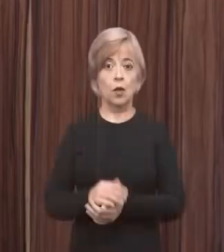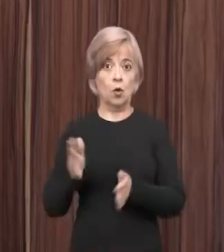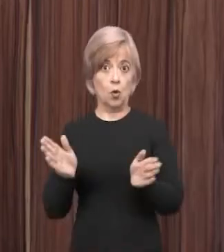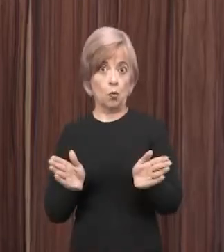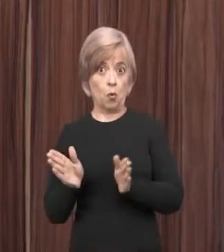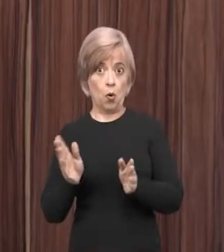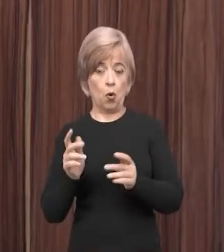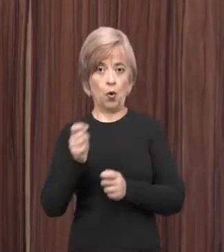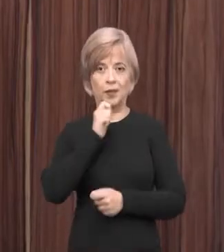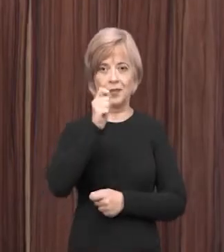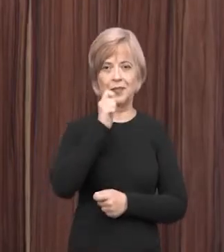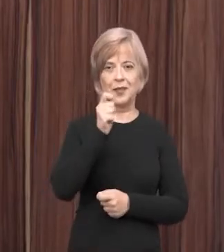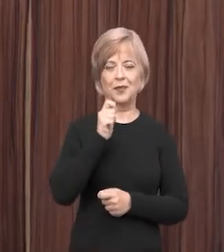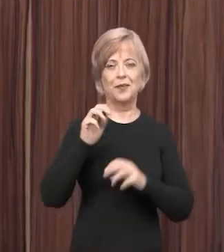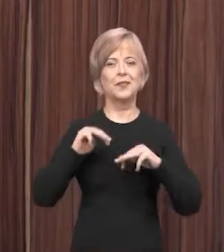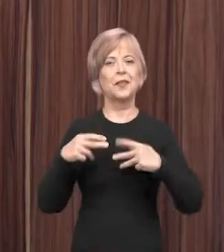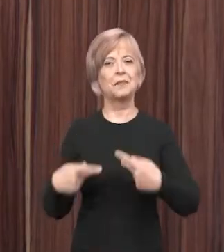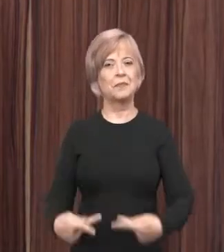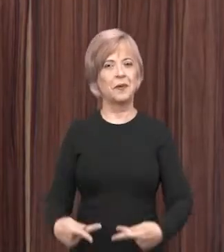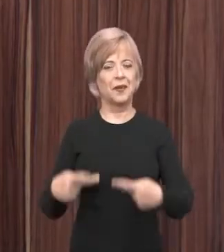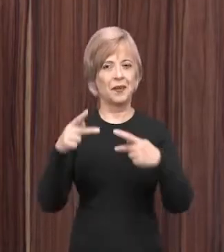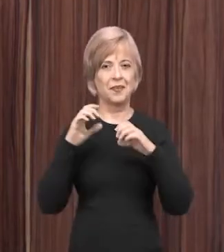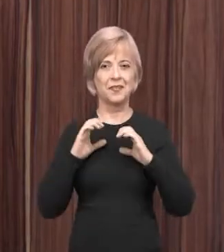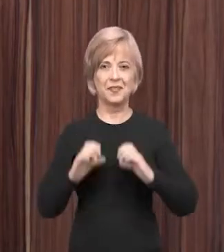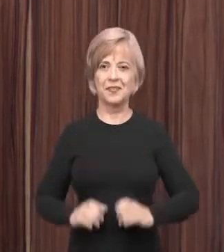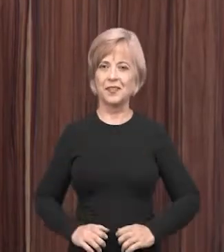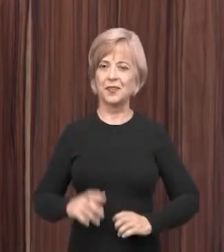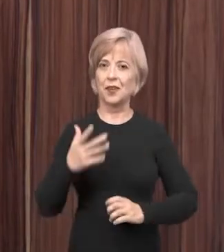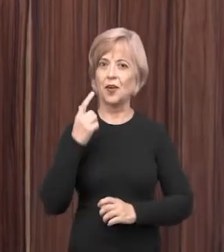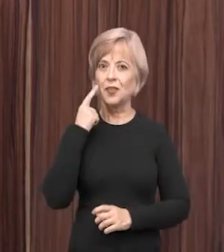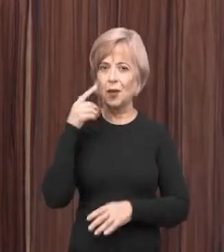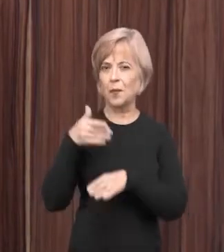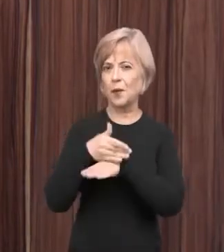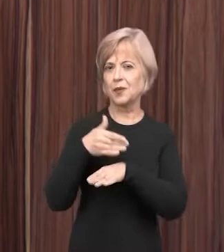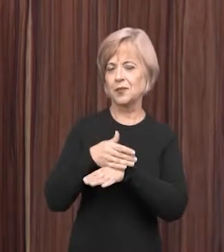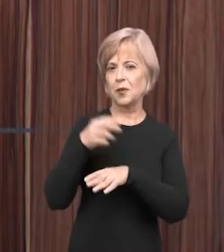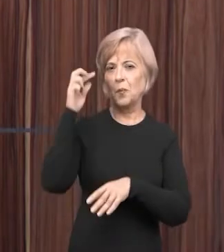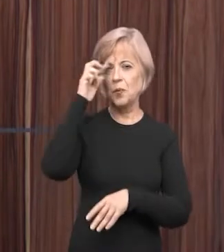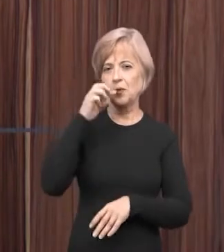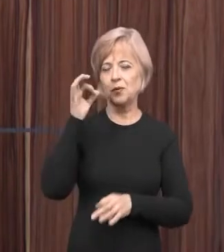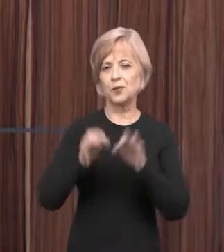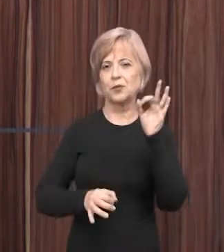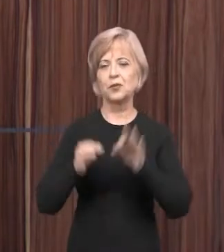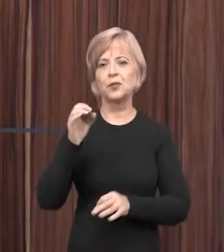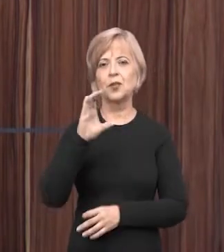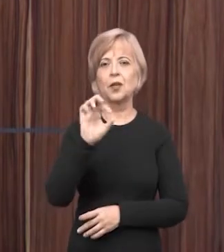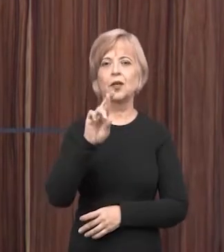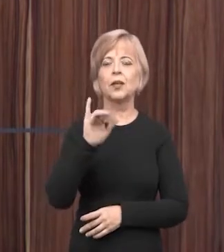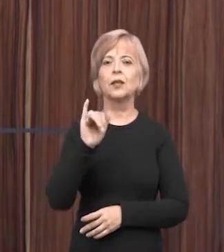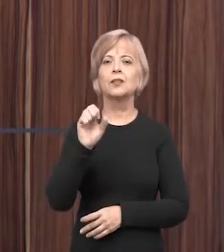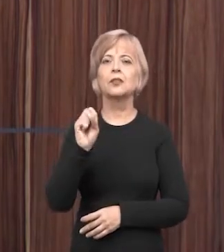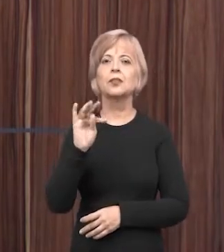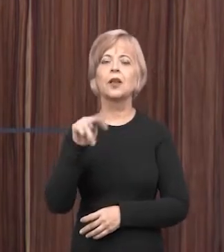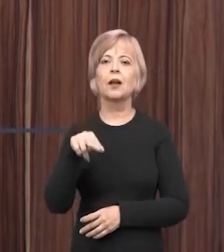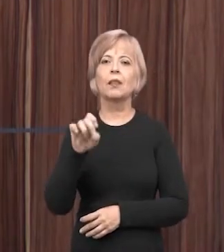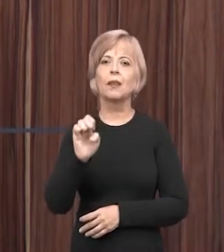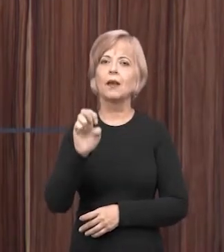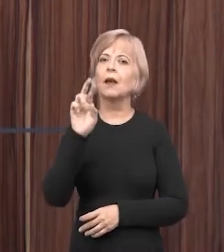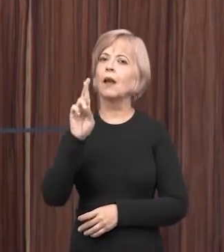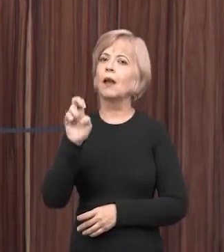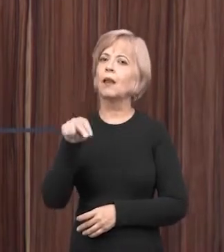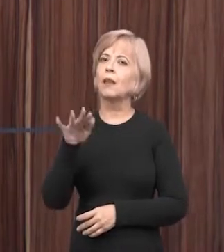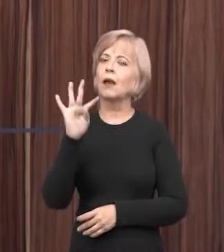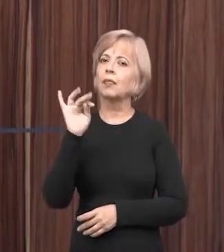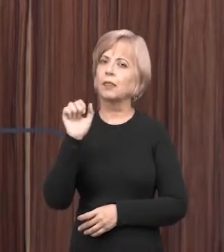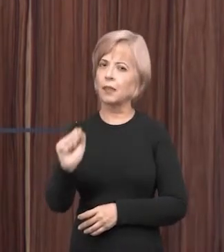No bloco de entrevistas do MP Cidadão, nós vamos contar com as participações das promotoras de justiça Cristiane Branquinho e